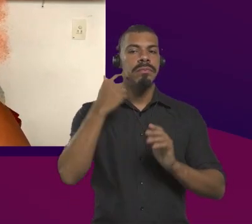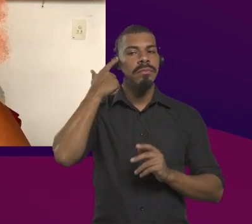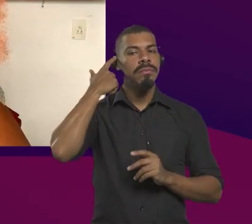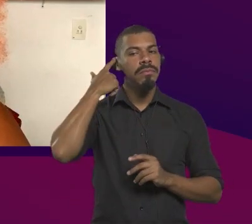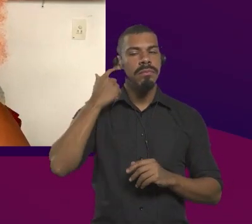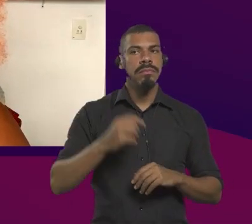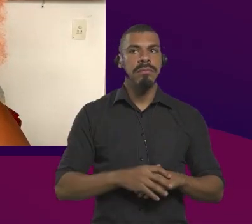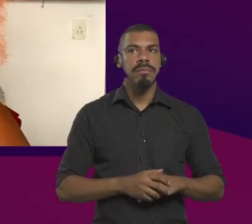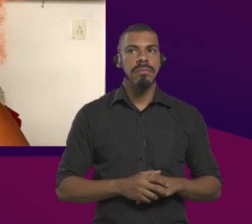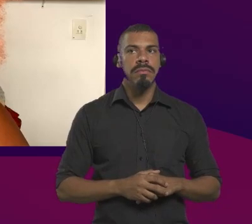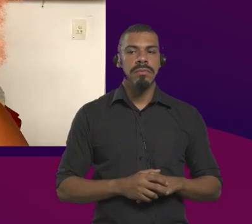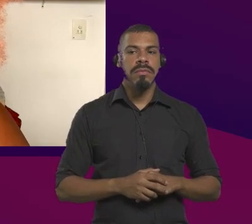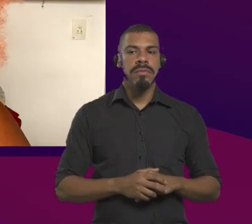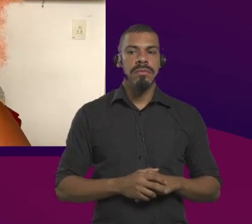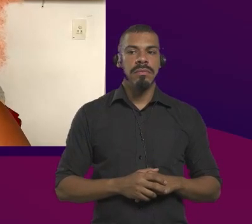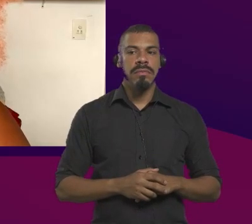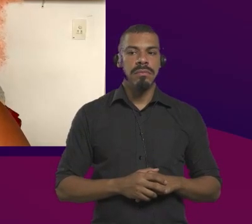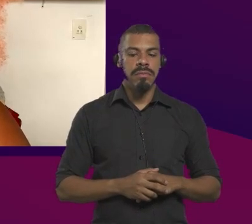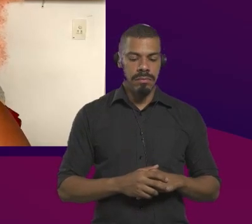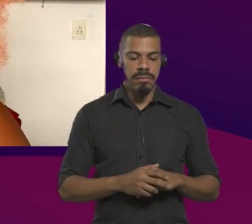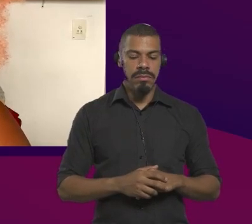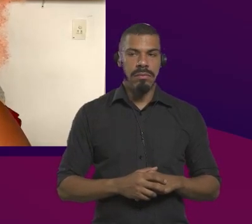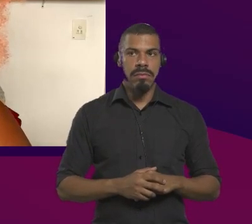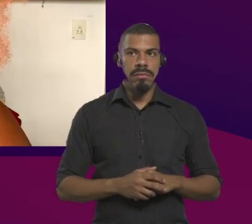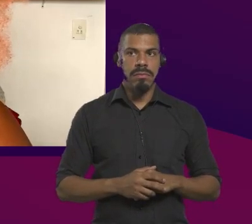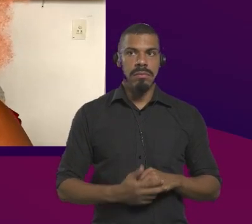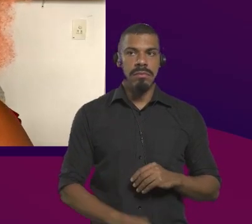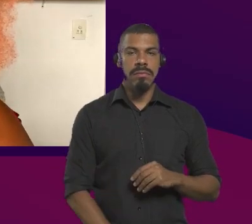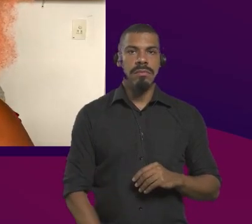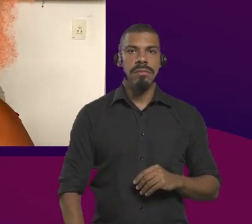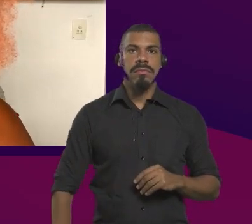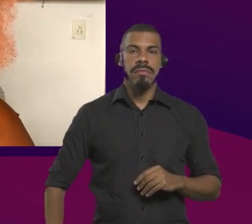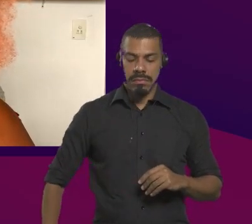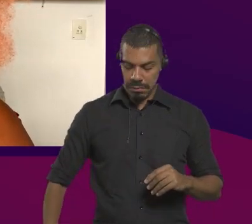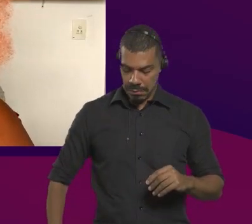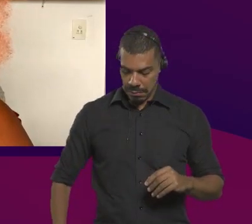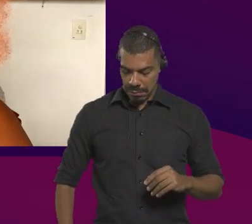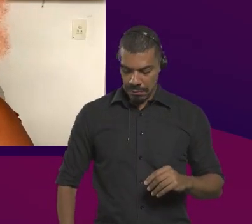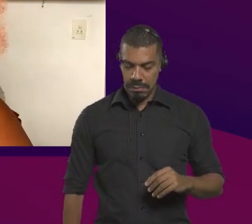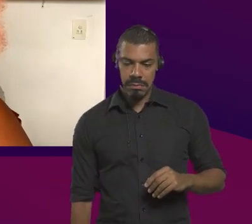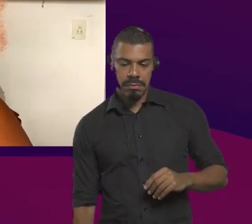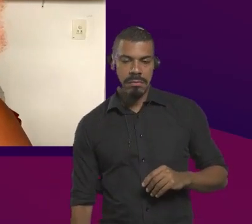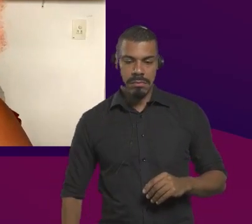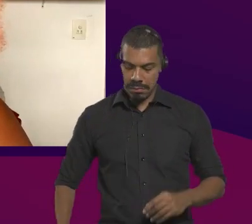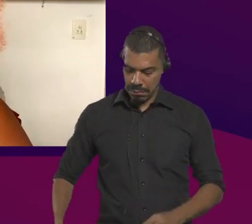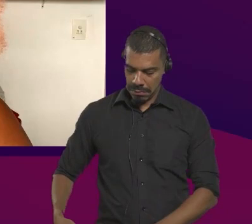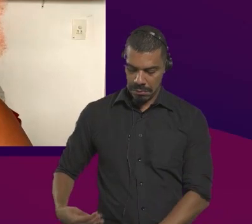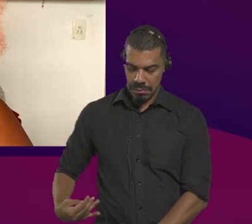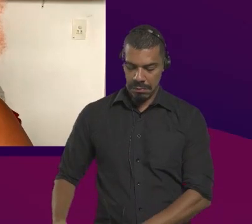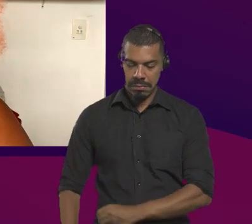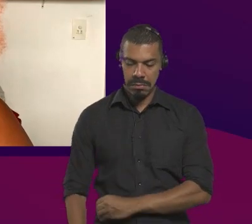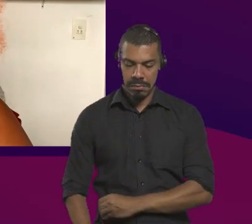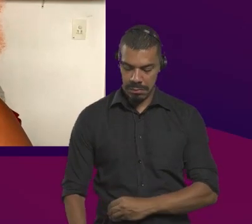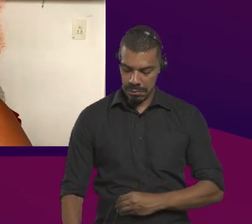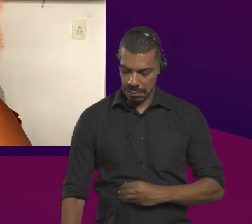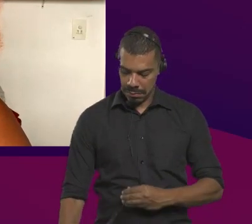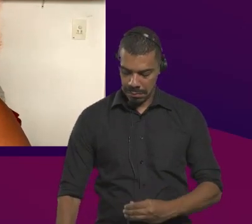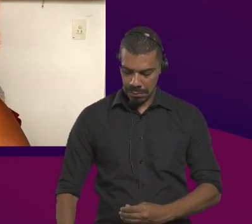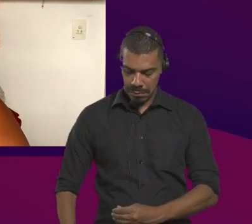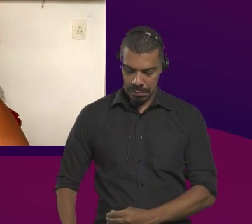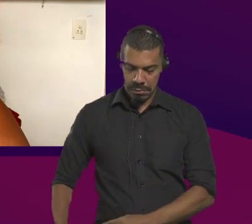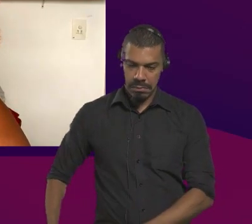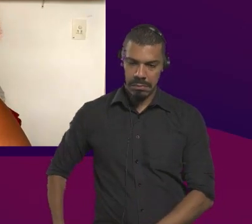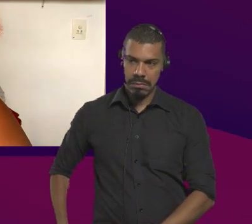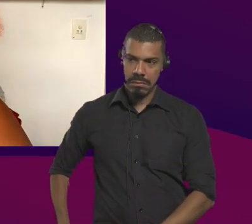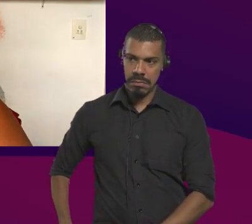Assim, porque imagino que você receba mulheres no seu consultório e espero e imagino também que você veja uma mudança nelas,